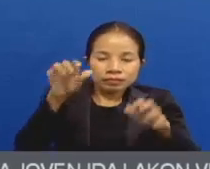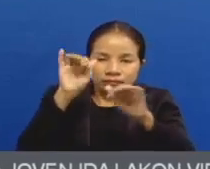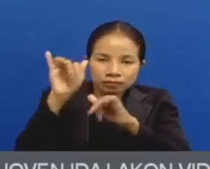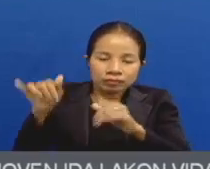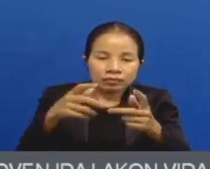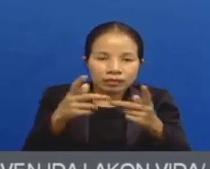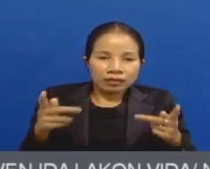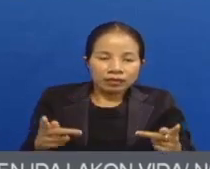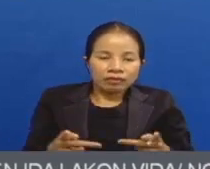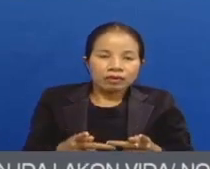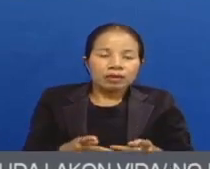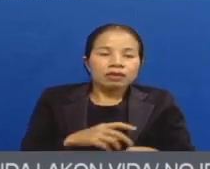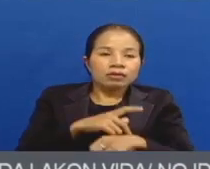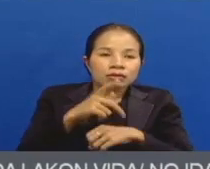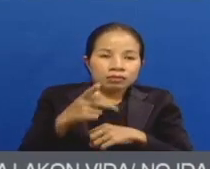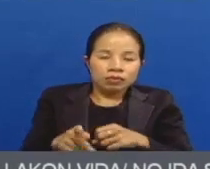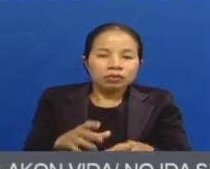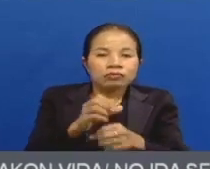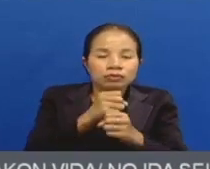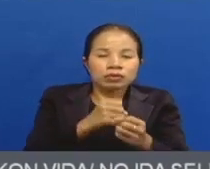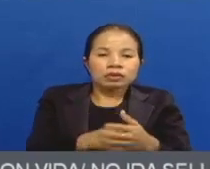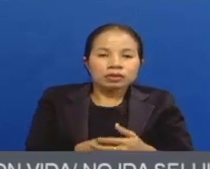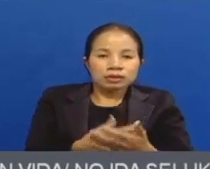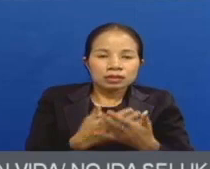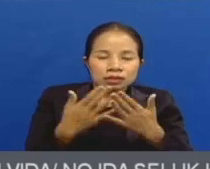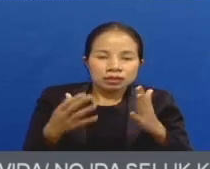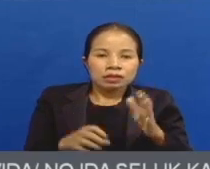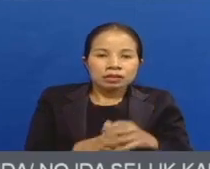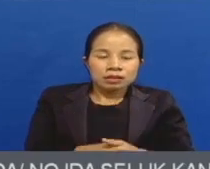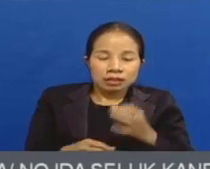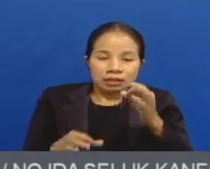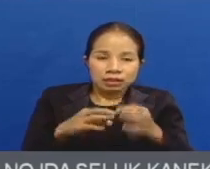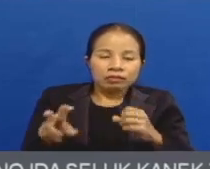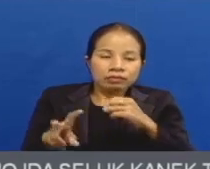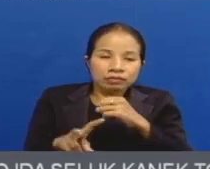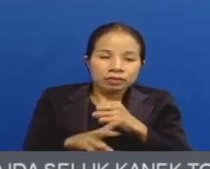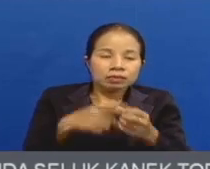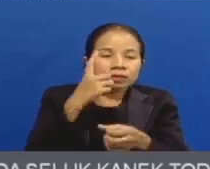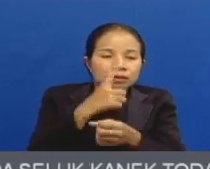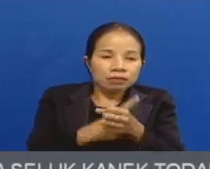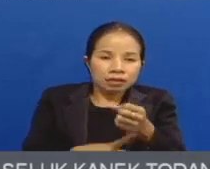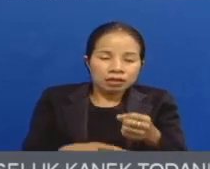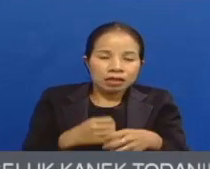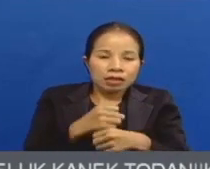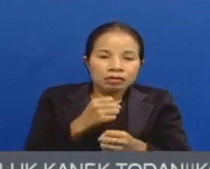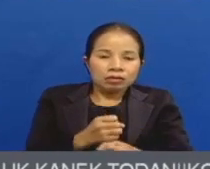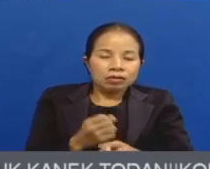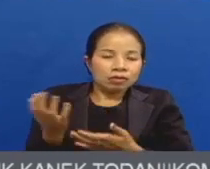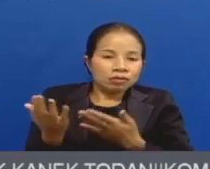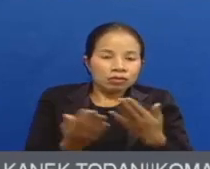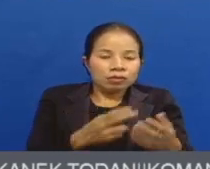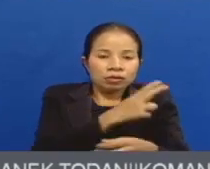na acontecimento hodi recolha evidência. Entretanto, vítima nebe canectodang halona transferência